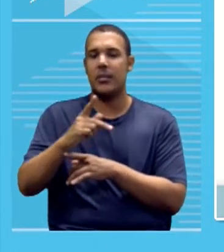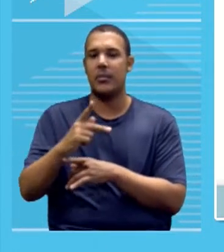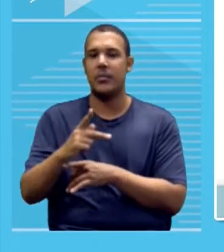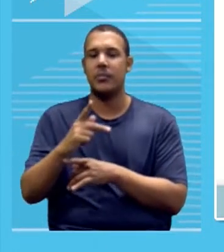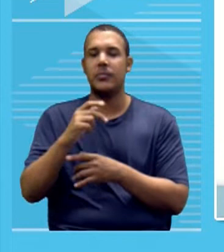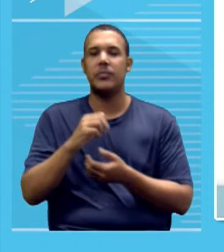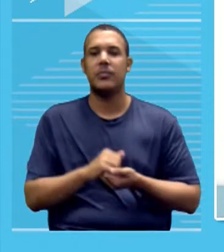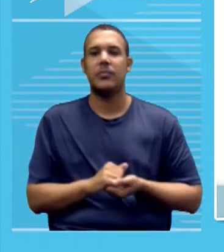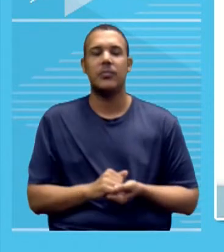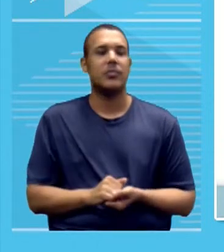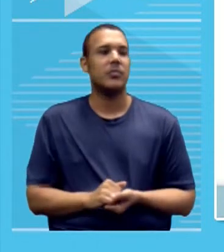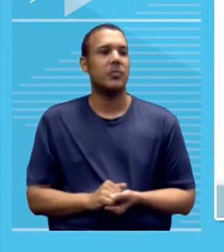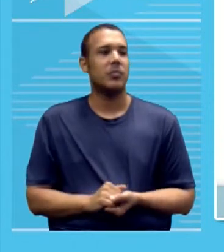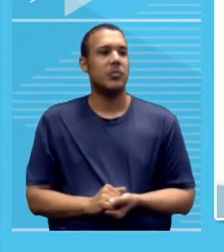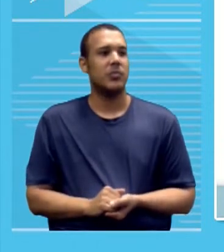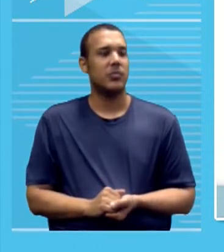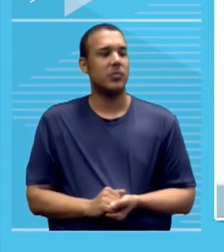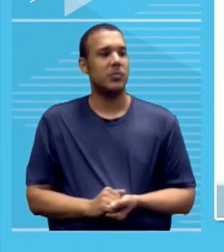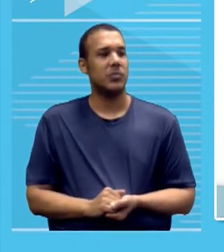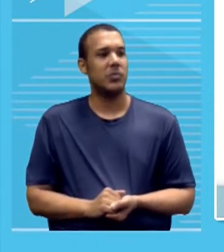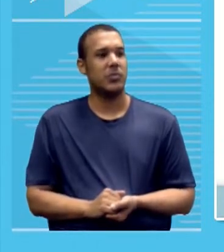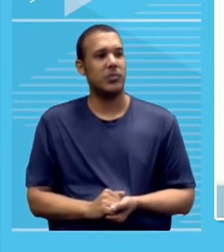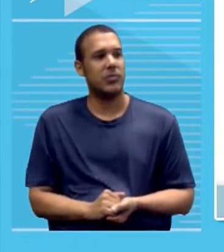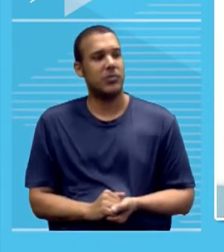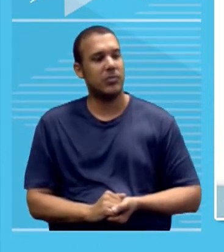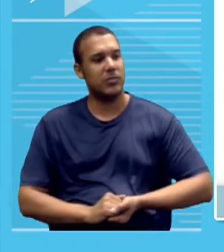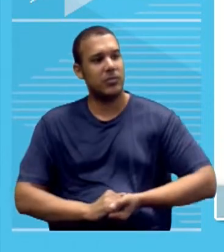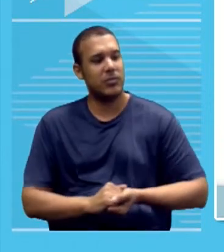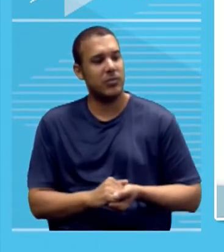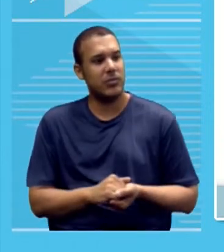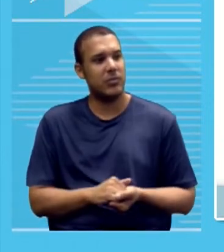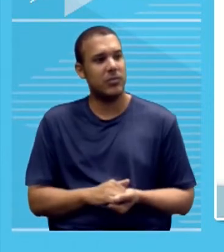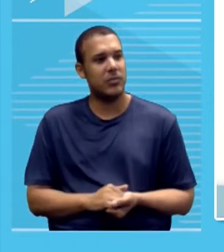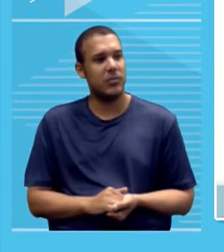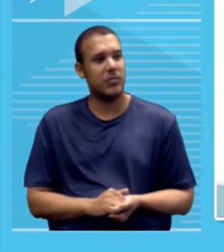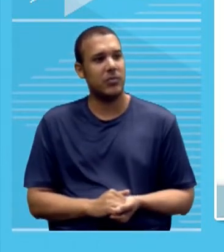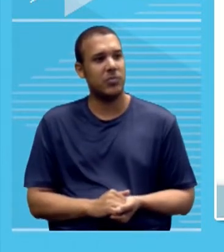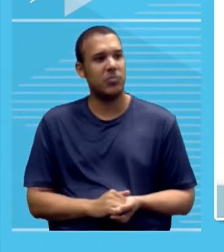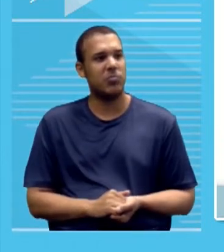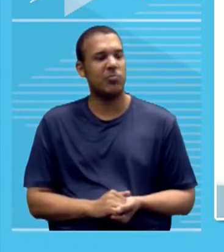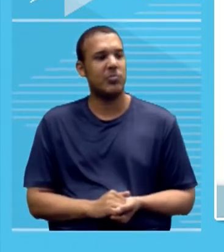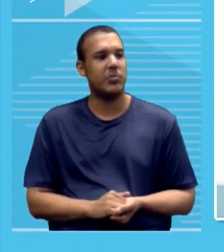Ana, deixa eu até botar aqui no marca-texto, fica melhor da gente entender.